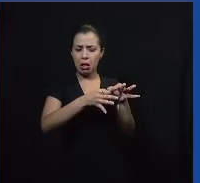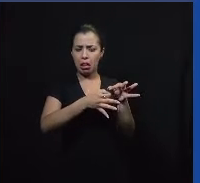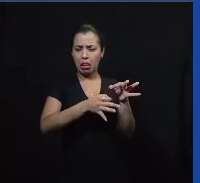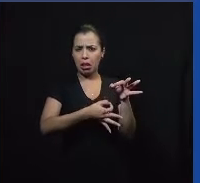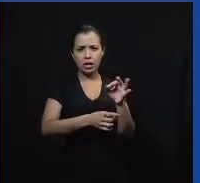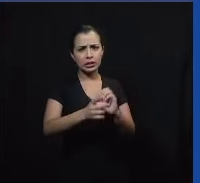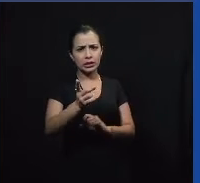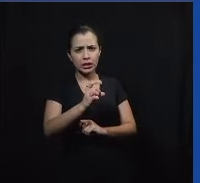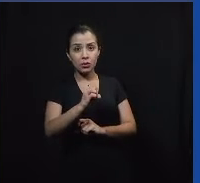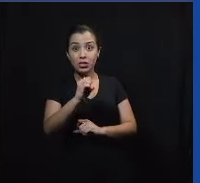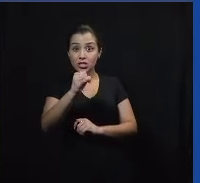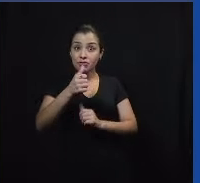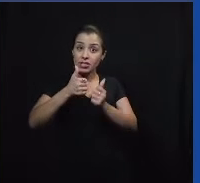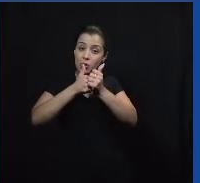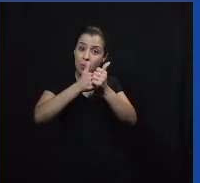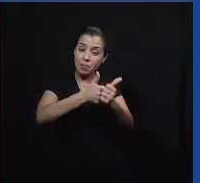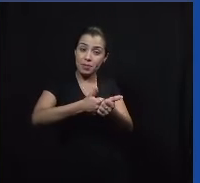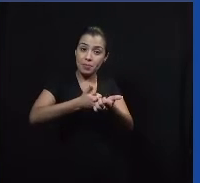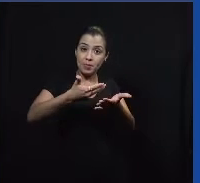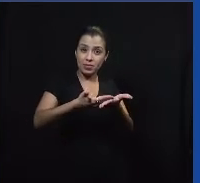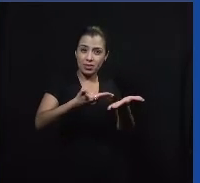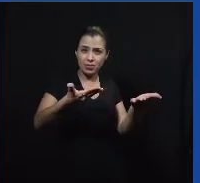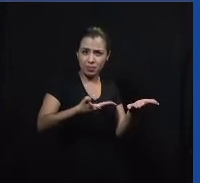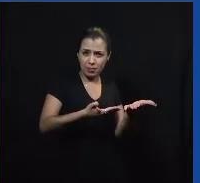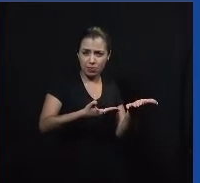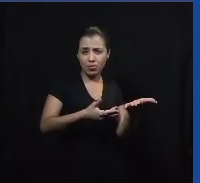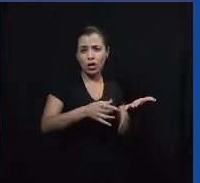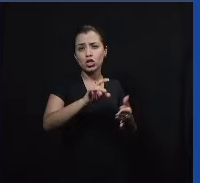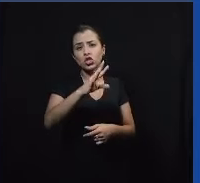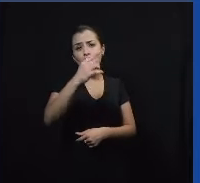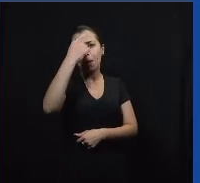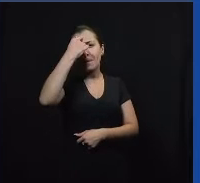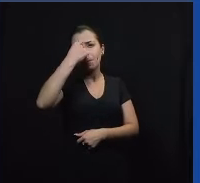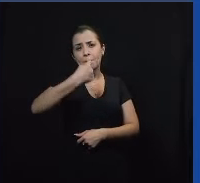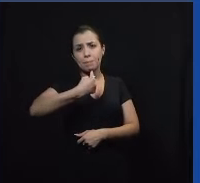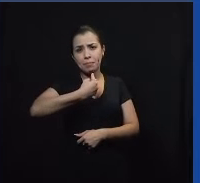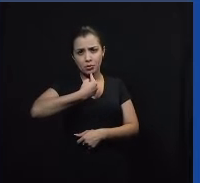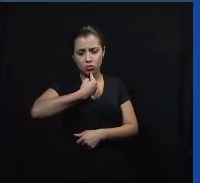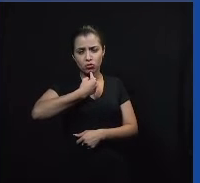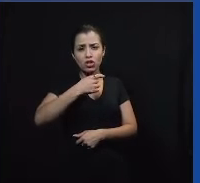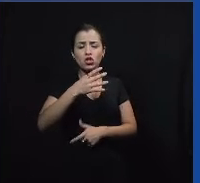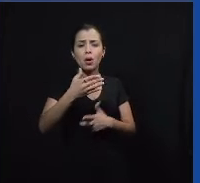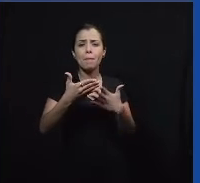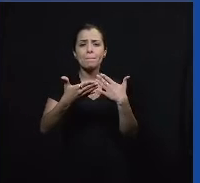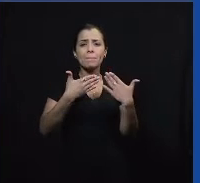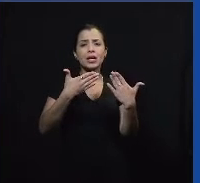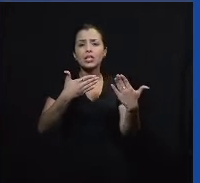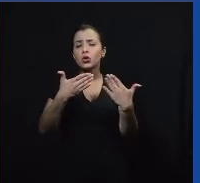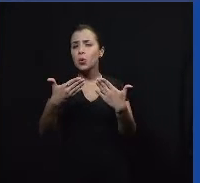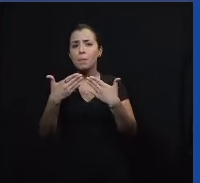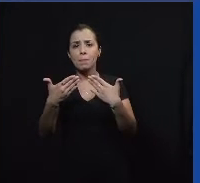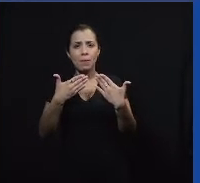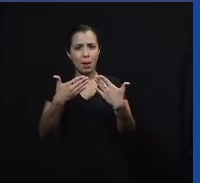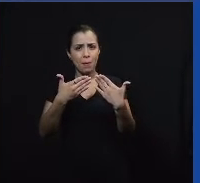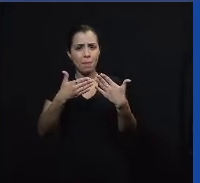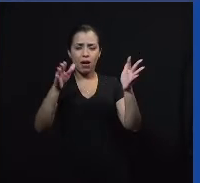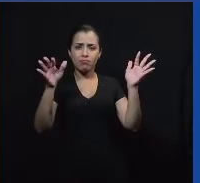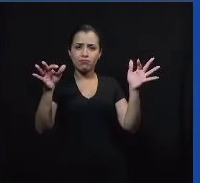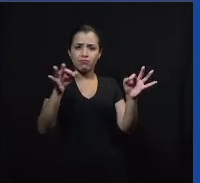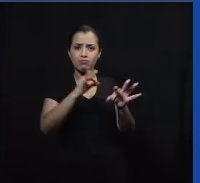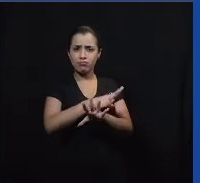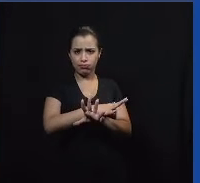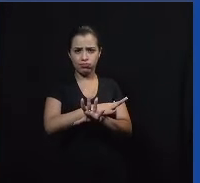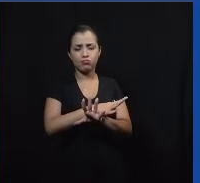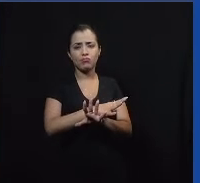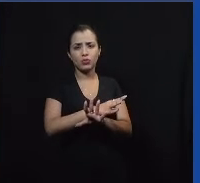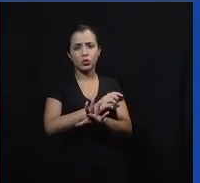está com a gente vai ficar só mais 30 minutinhos batendo um papo e fazendo um fechamento, um apanhado aí do que